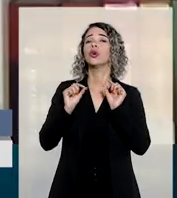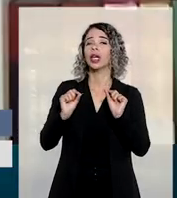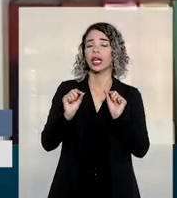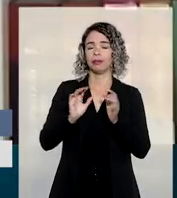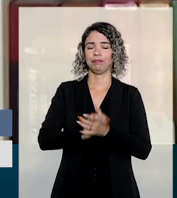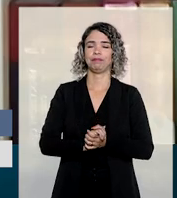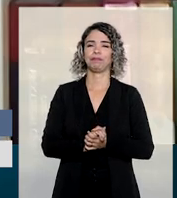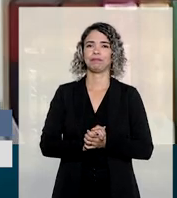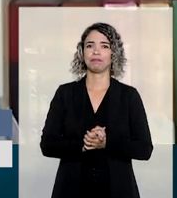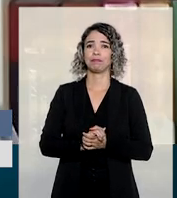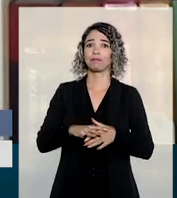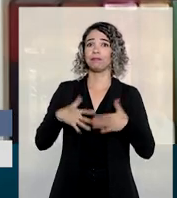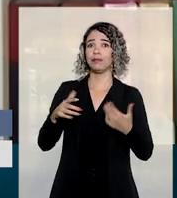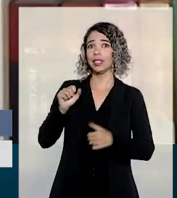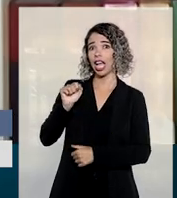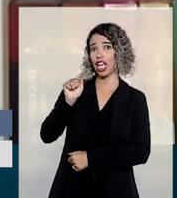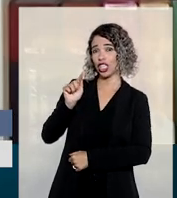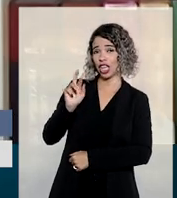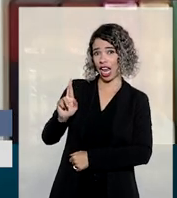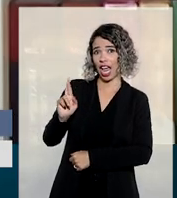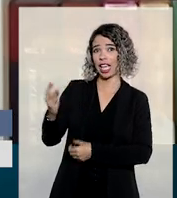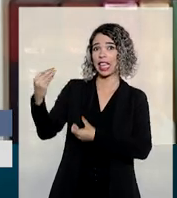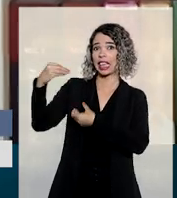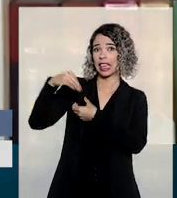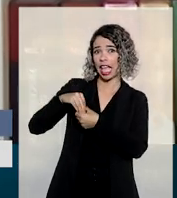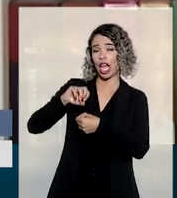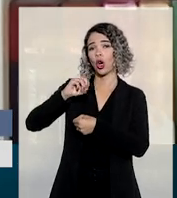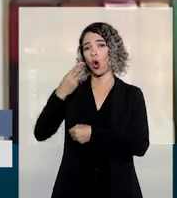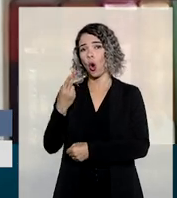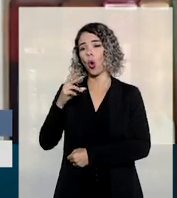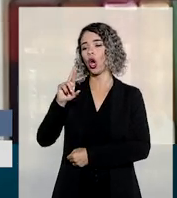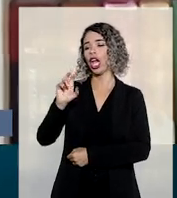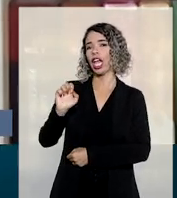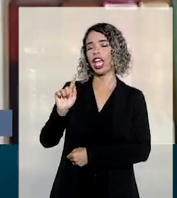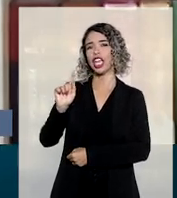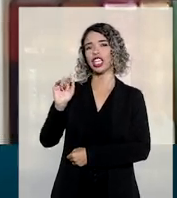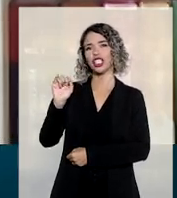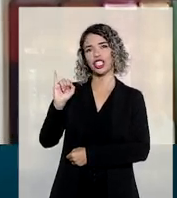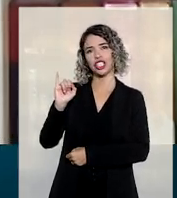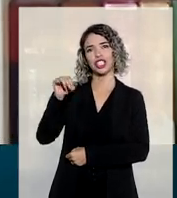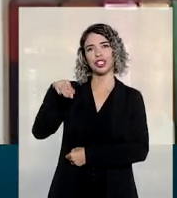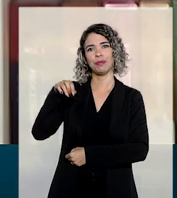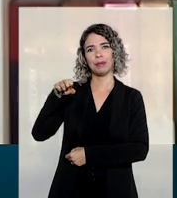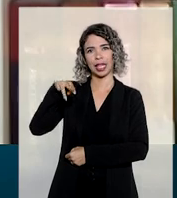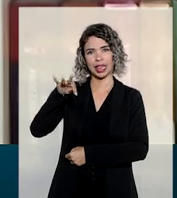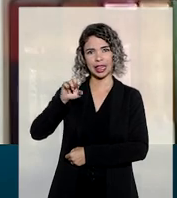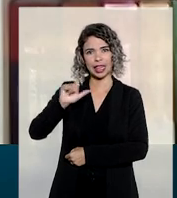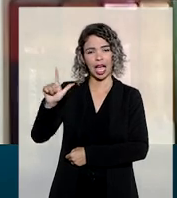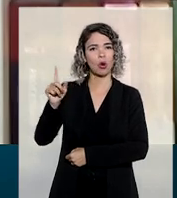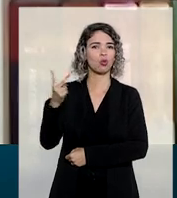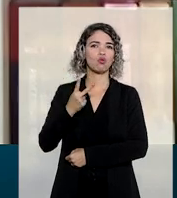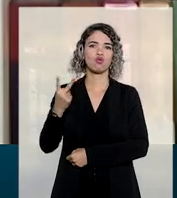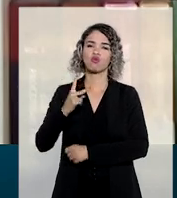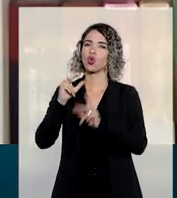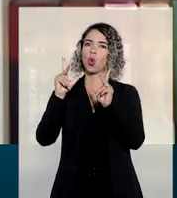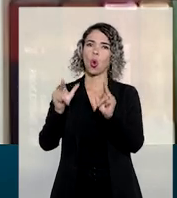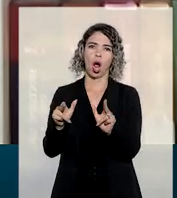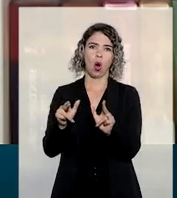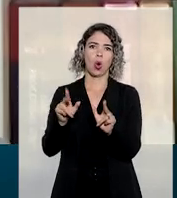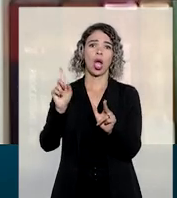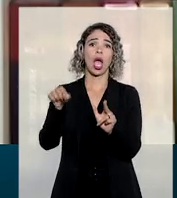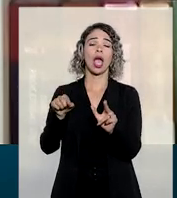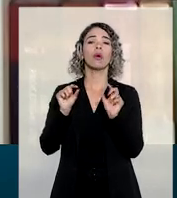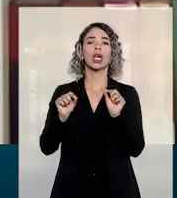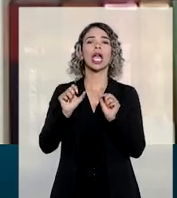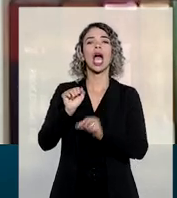Então vamos lá, o agravo regimental ou agravo interno, que agravo interno é a denominação dada pelo Código de Processo Civil, é